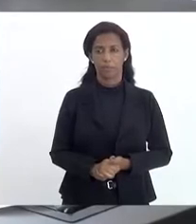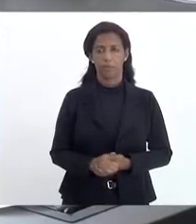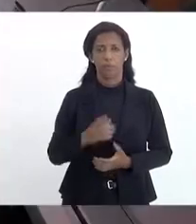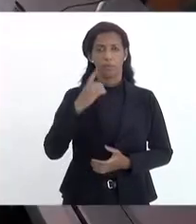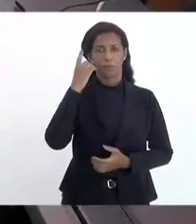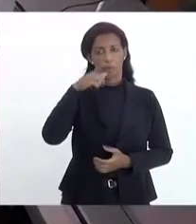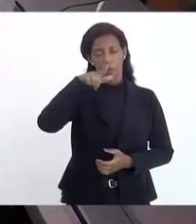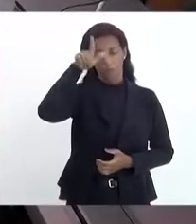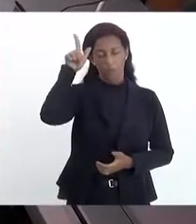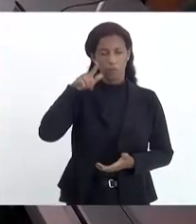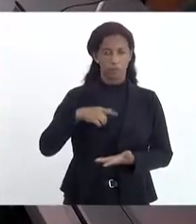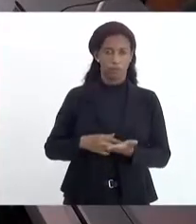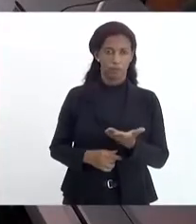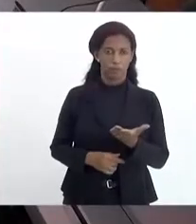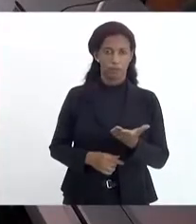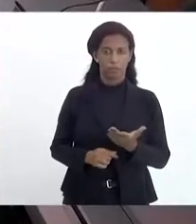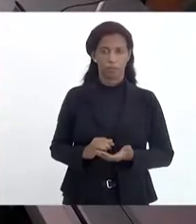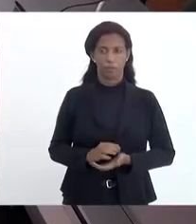Paulo.